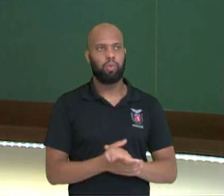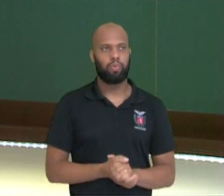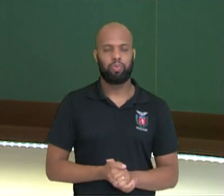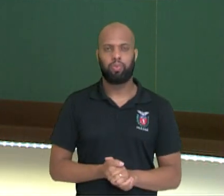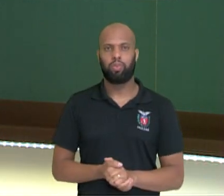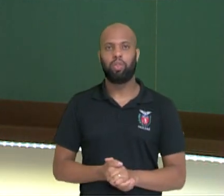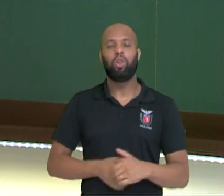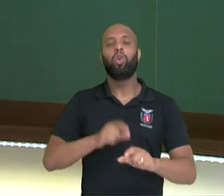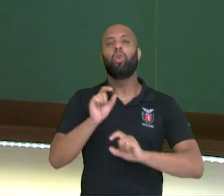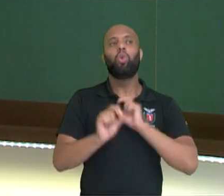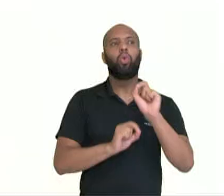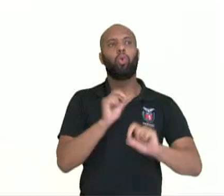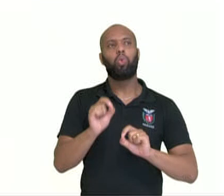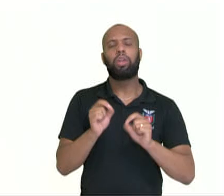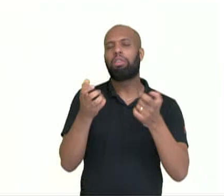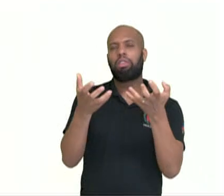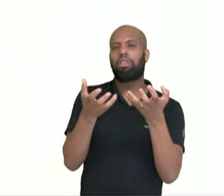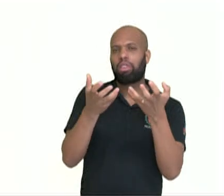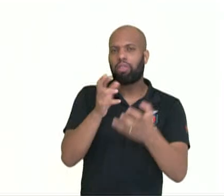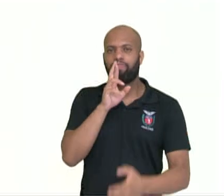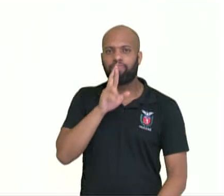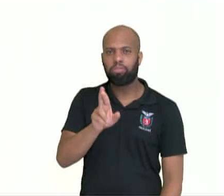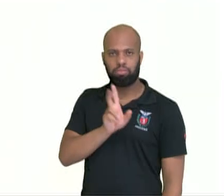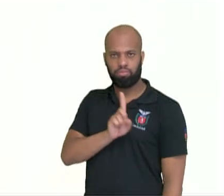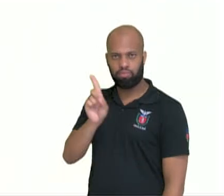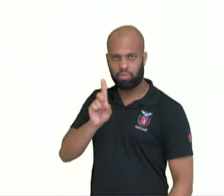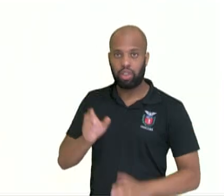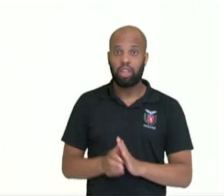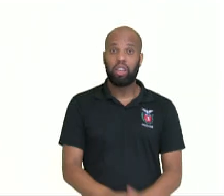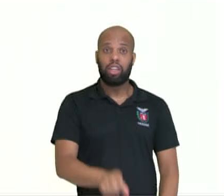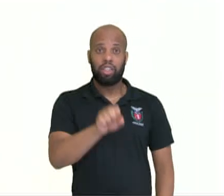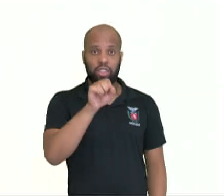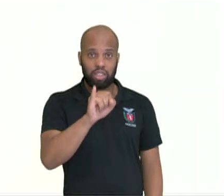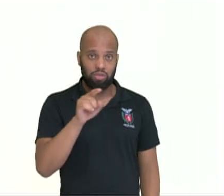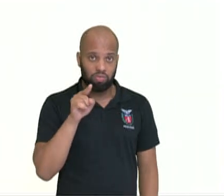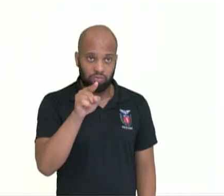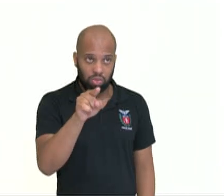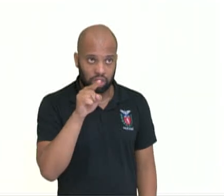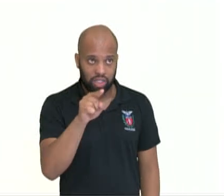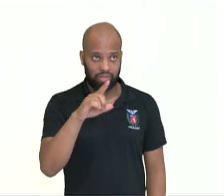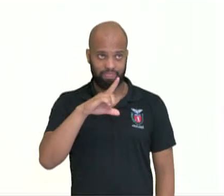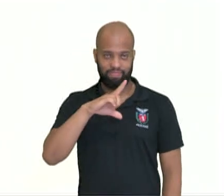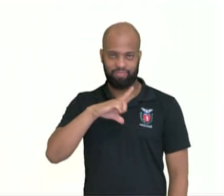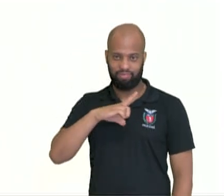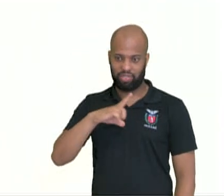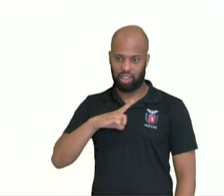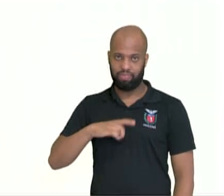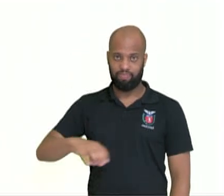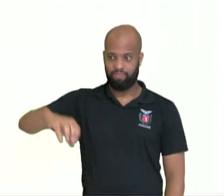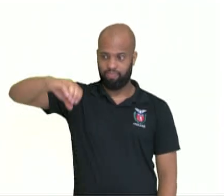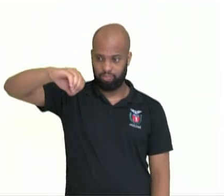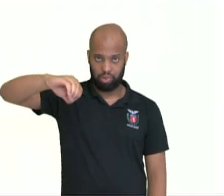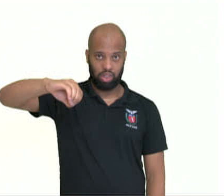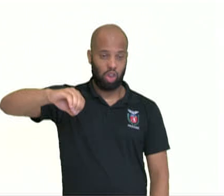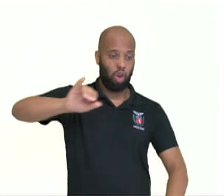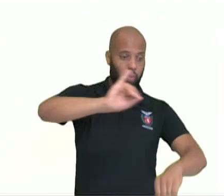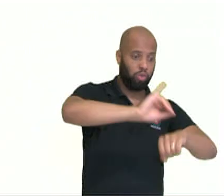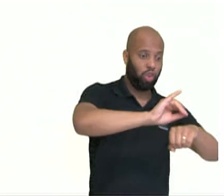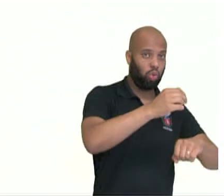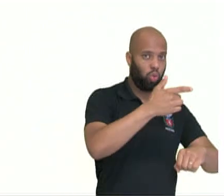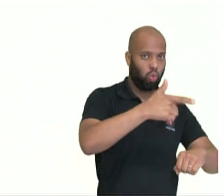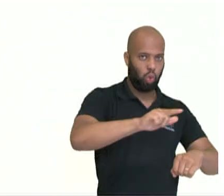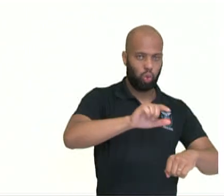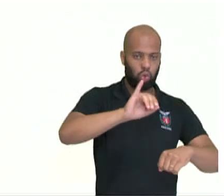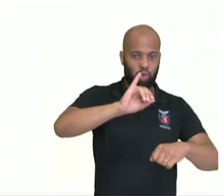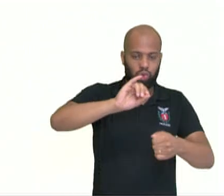Bom, o que se espera do eletroscópio, né? Quando você colocar um objeto carregado aqui na ponta da esfera, e deixa eu falar por que é